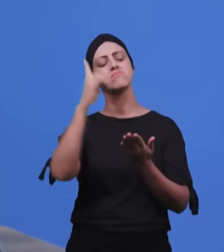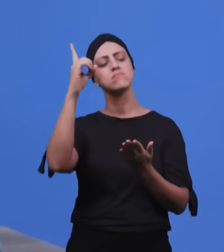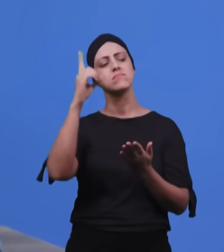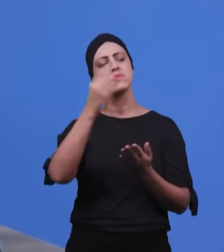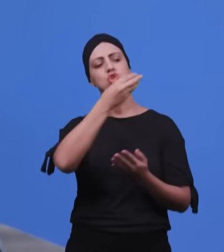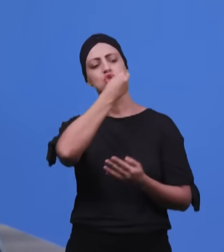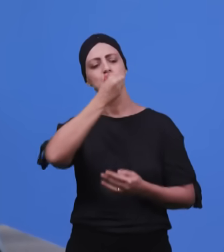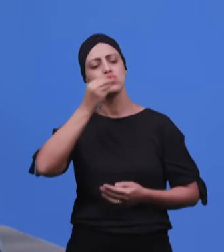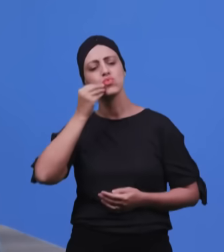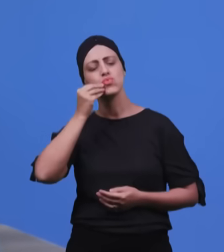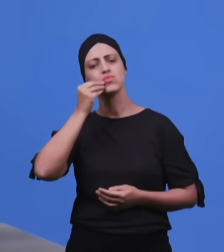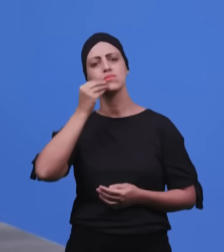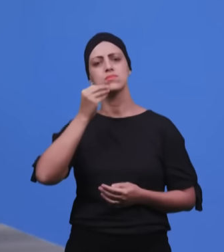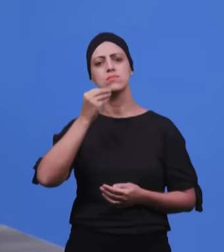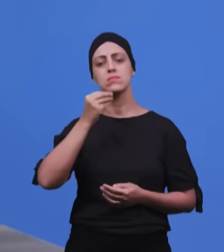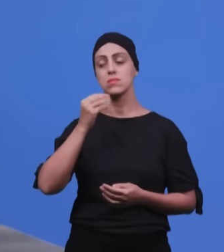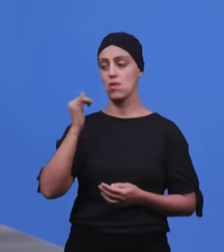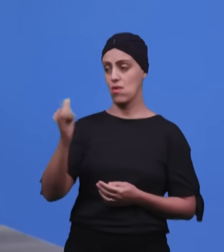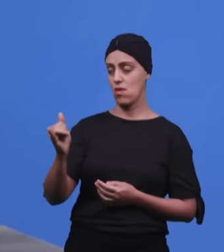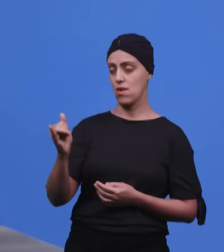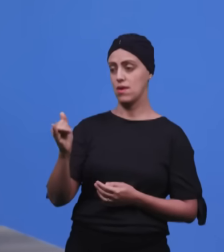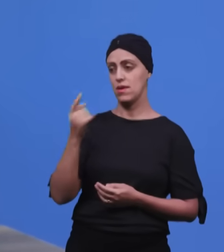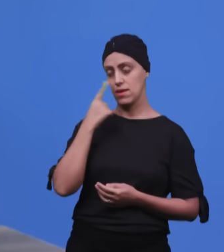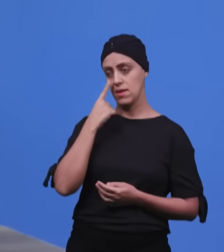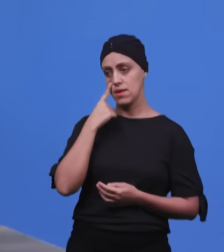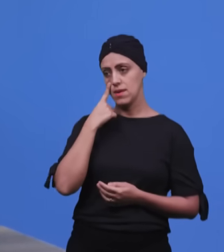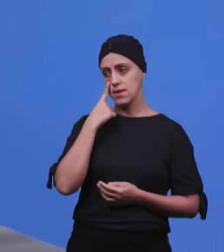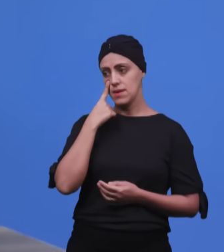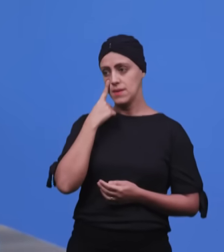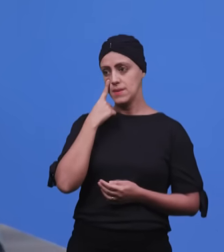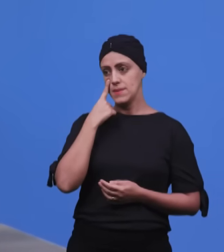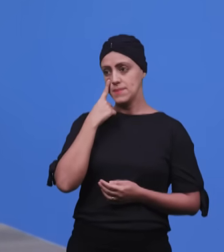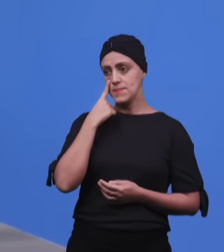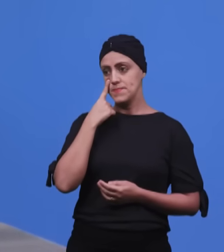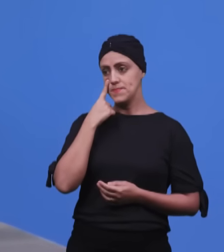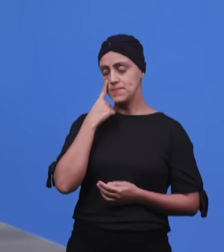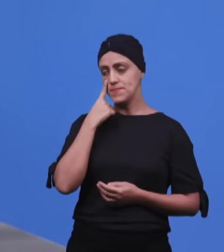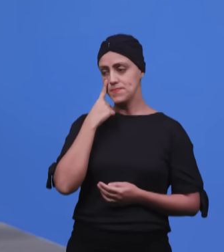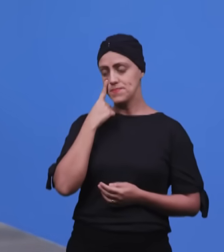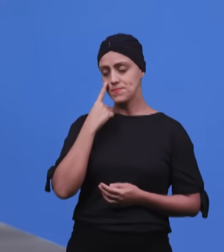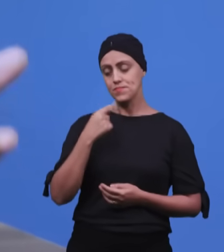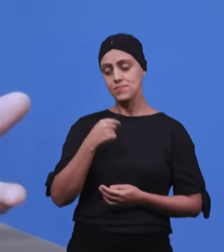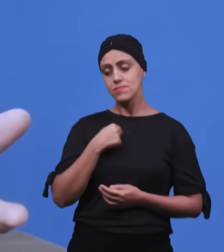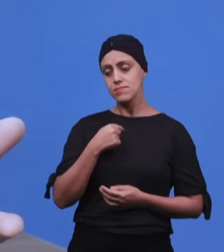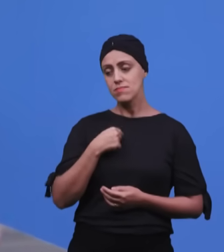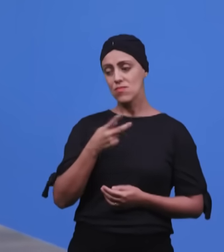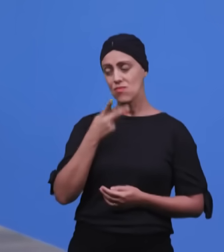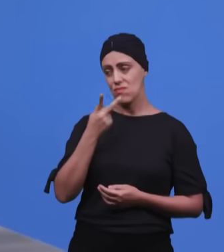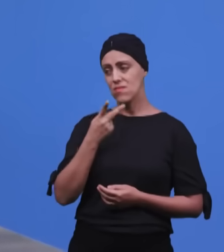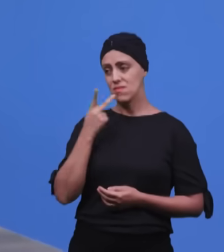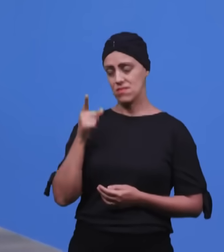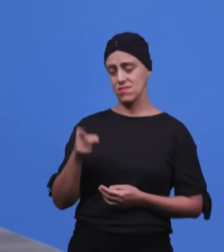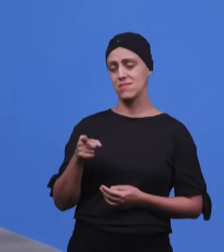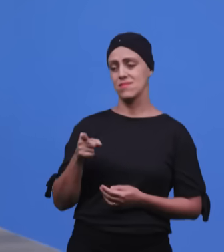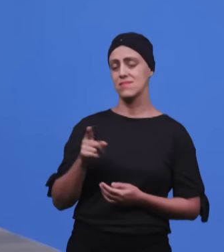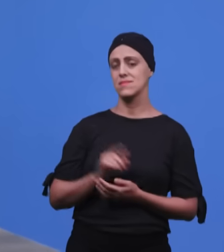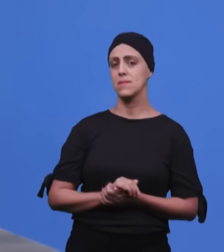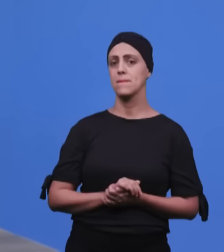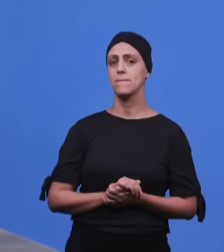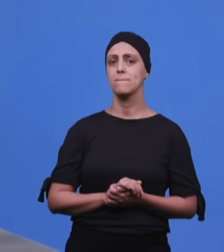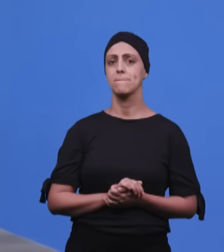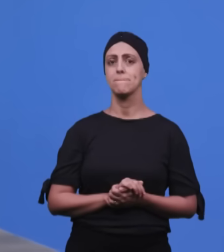uma um jejum e tal falei olha veja bem eu não quero eu não vou ser indelicado com você